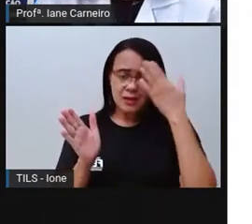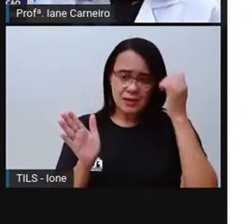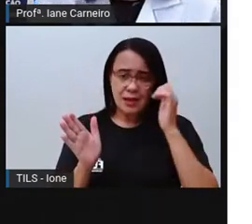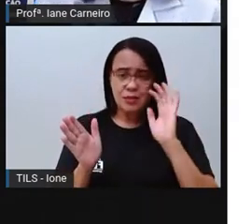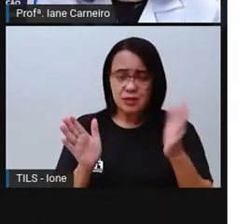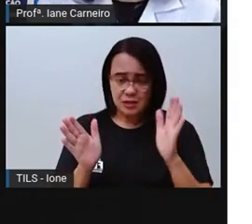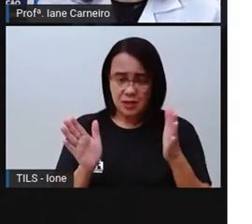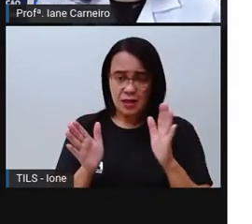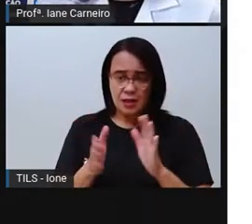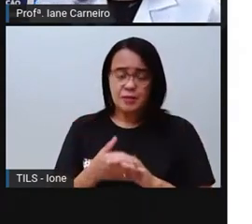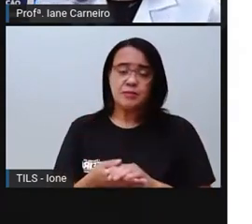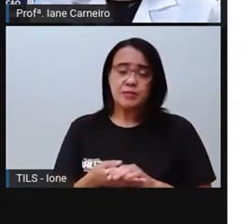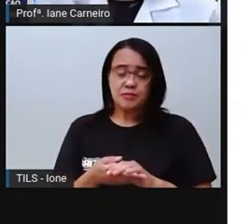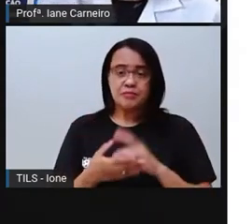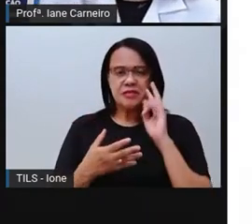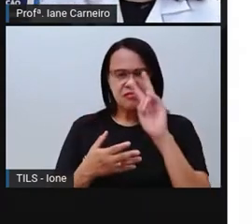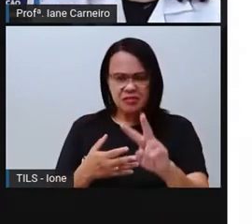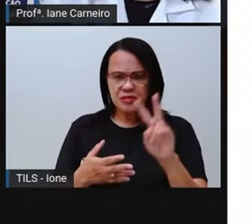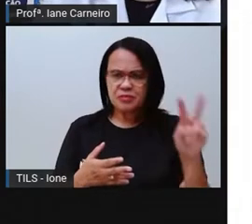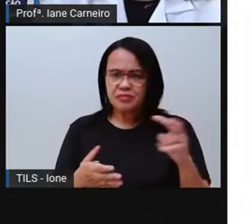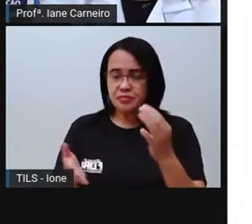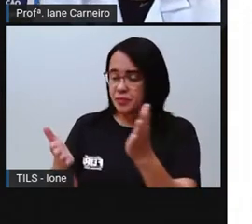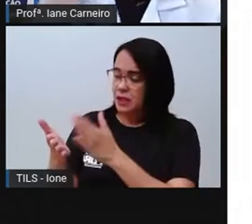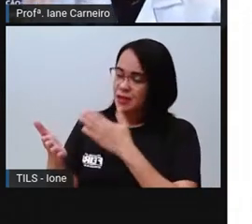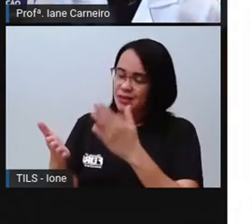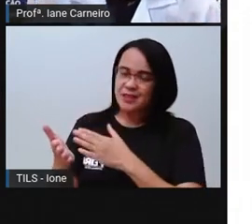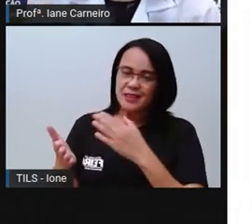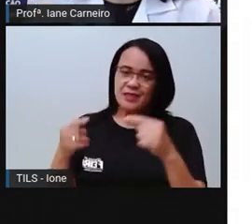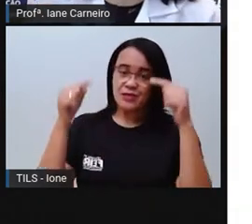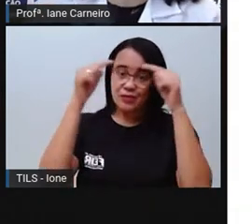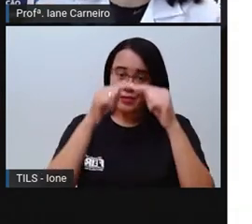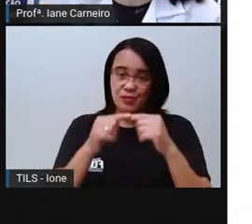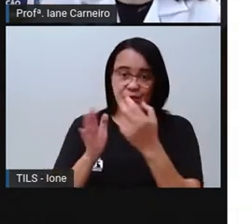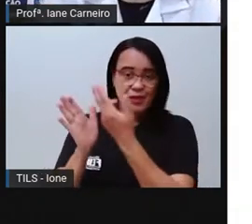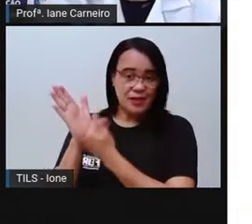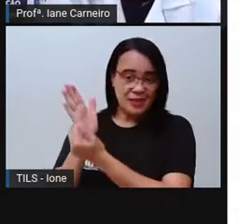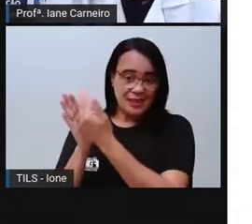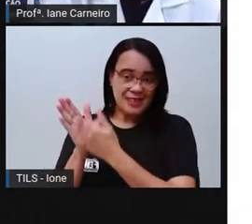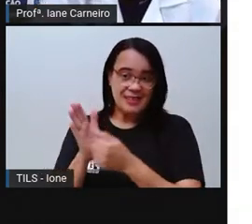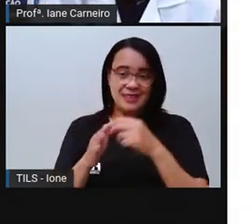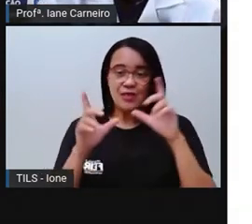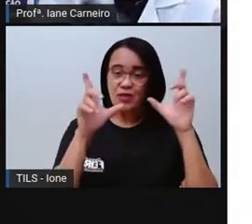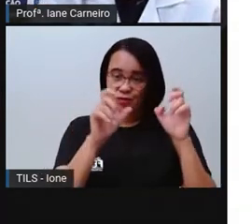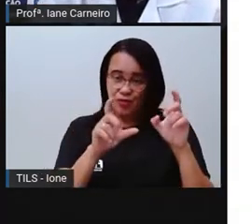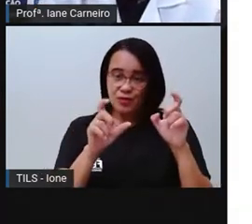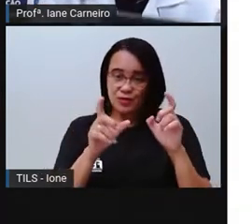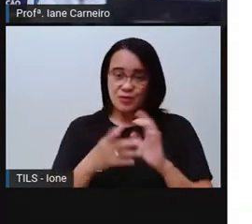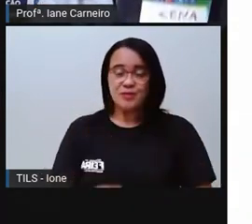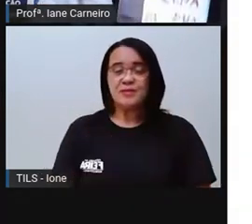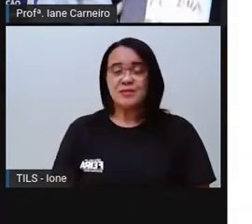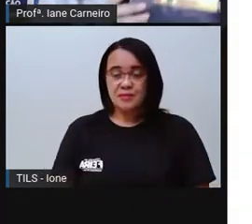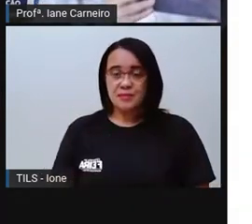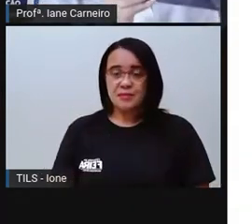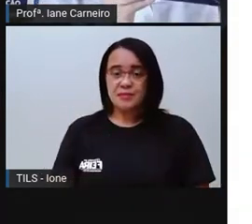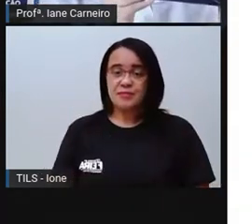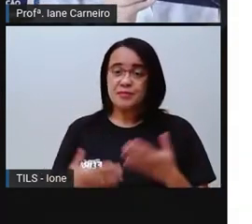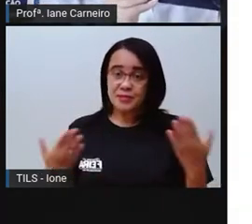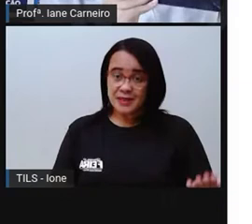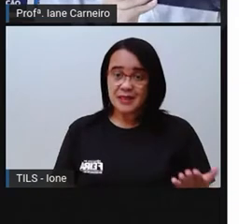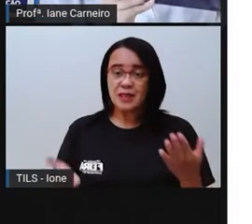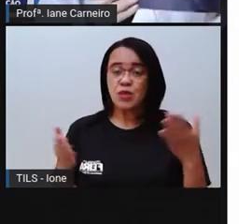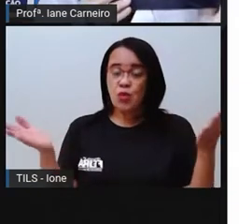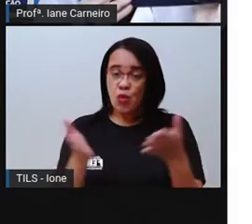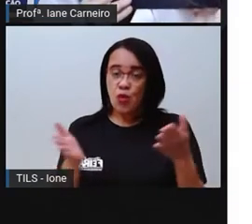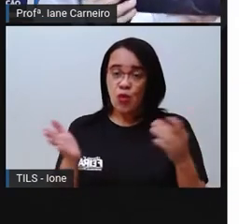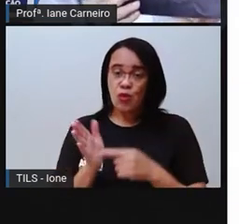Já viram por aí um livro imagem. Talvez vocês não soubessem que o nome dele é um livro imagem. E a Pró trouxe um hoje,